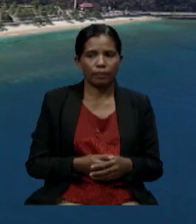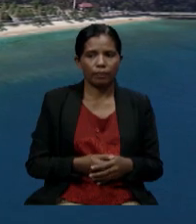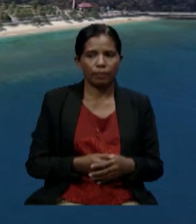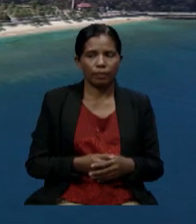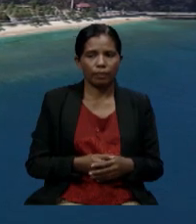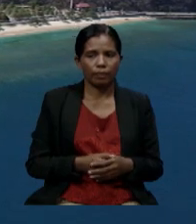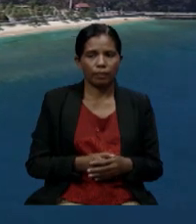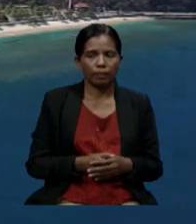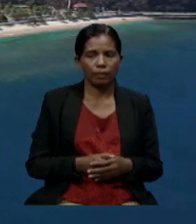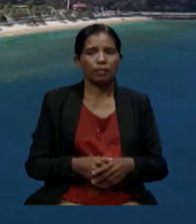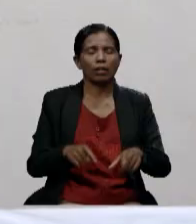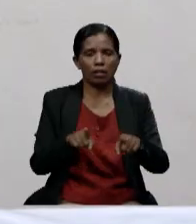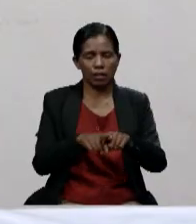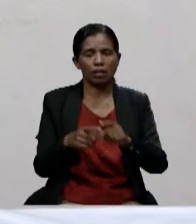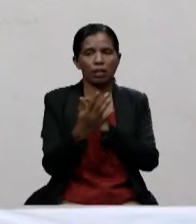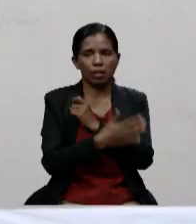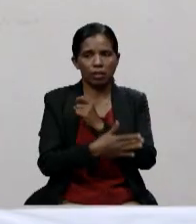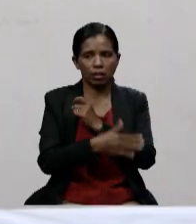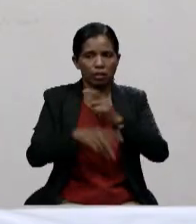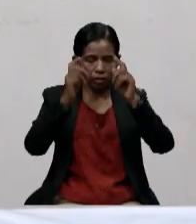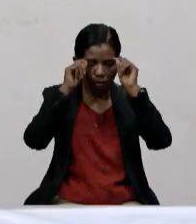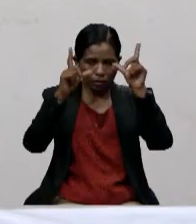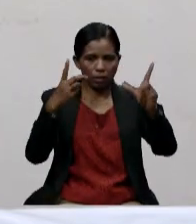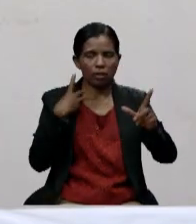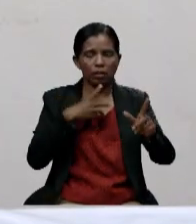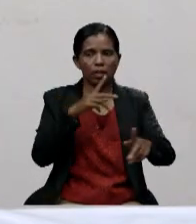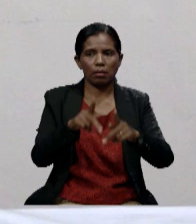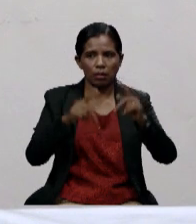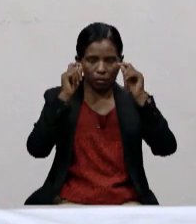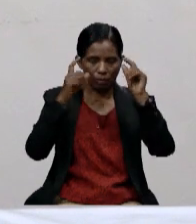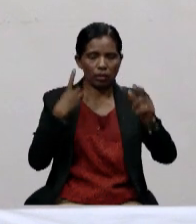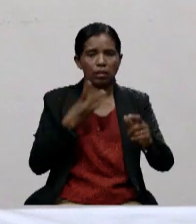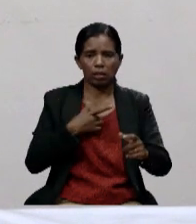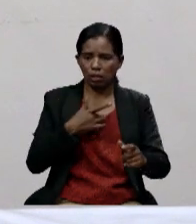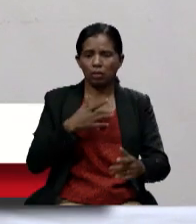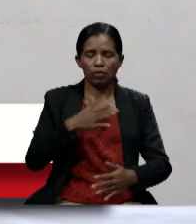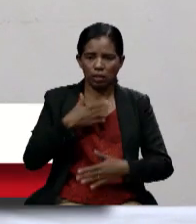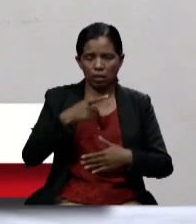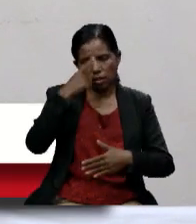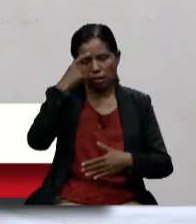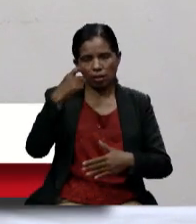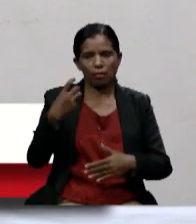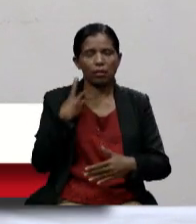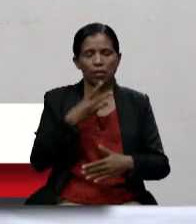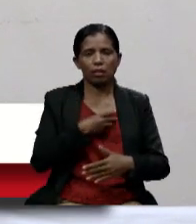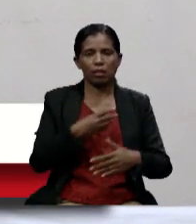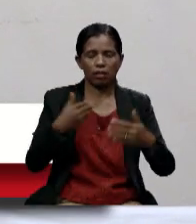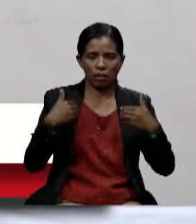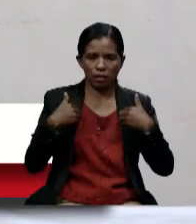E hanesa nasaun Timor Leste, ita ema Timor, ita ten ki orgulho tamba, ita iha